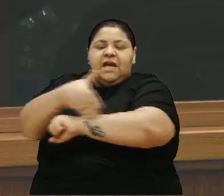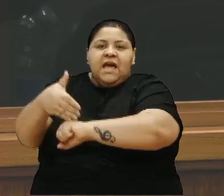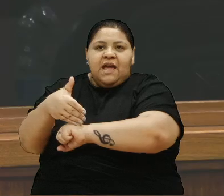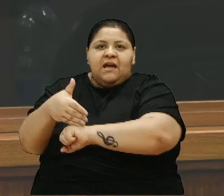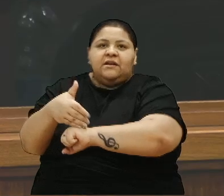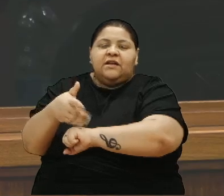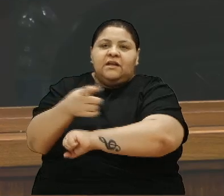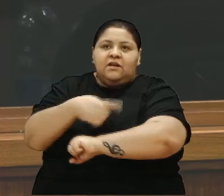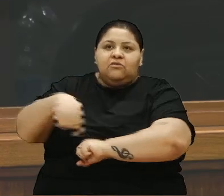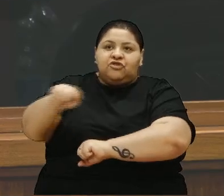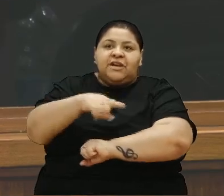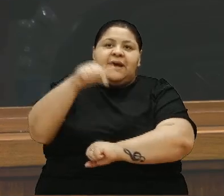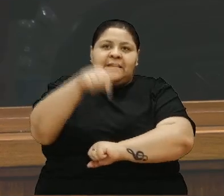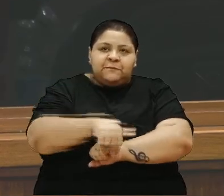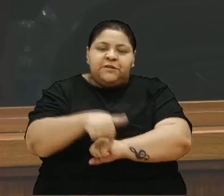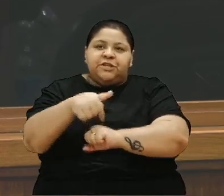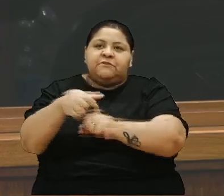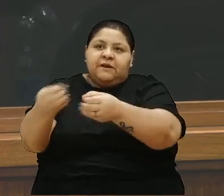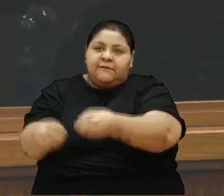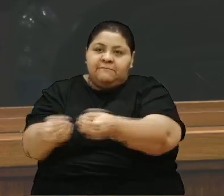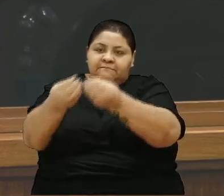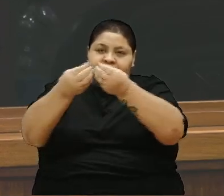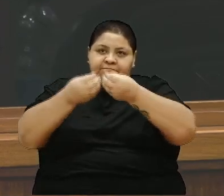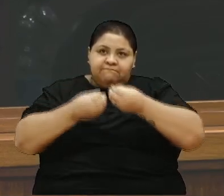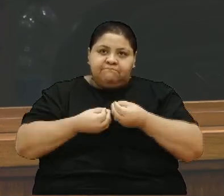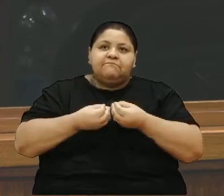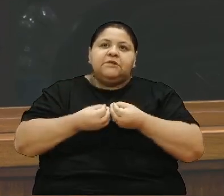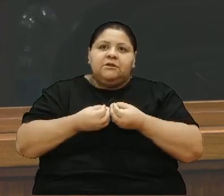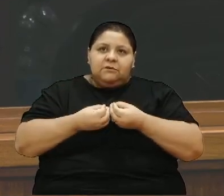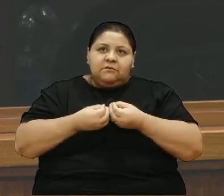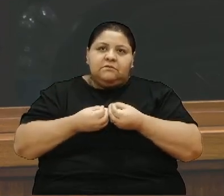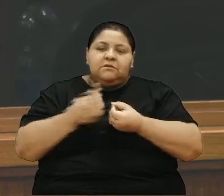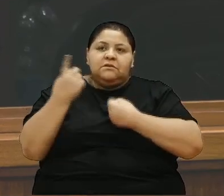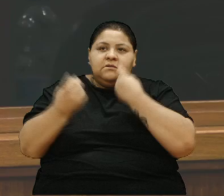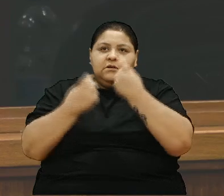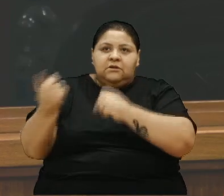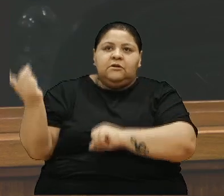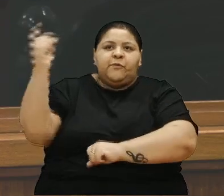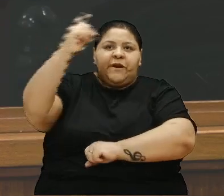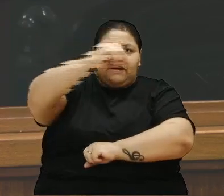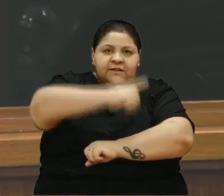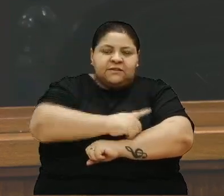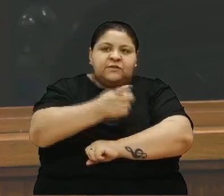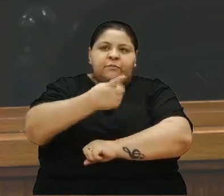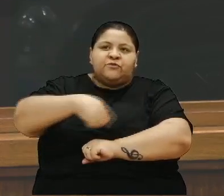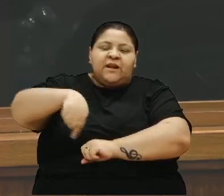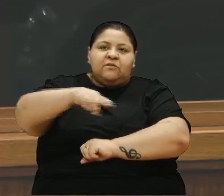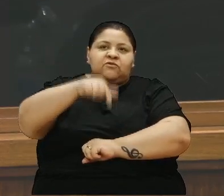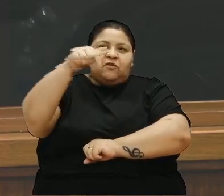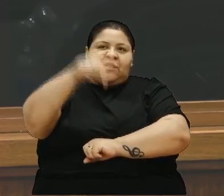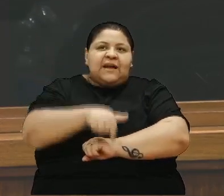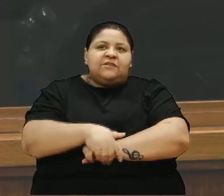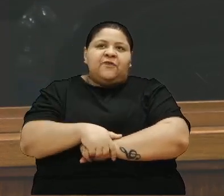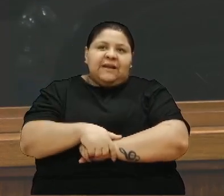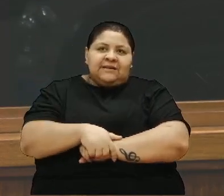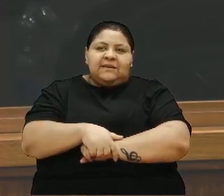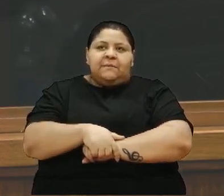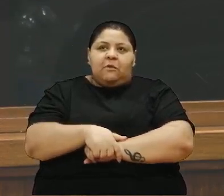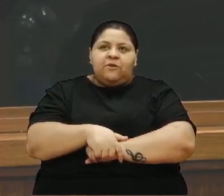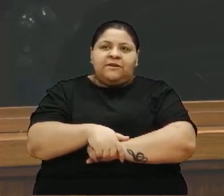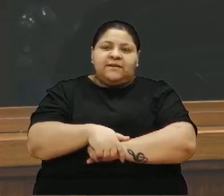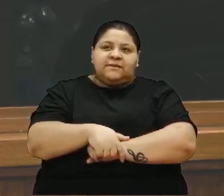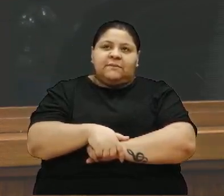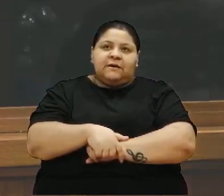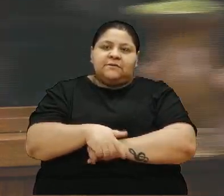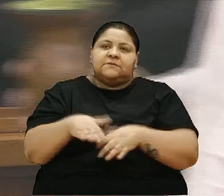E nós recebemos esse retorno há alguns dias, né? E eu ia até deixar para falar nisso